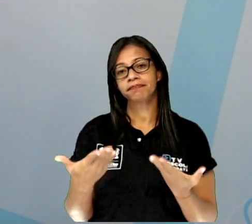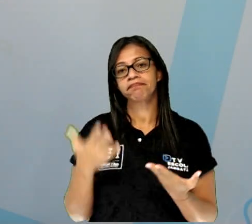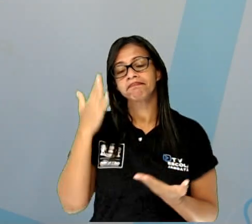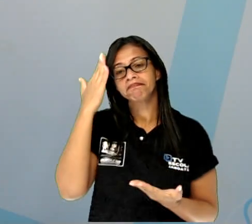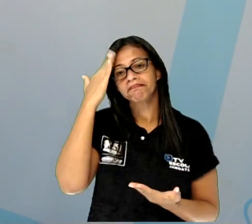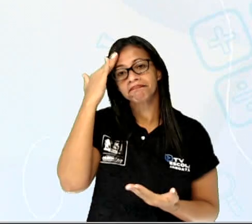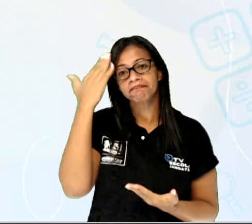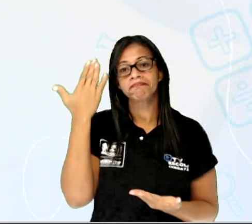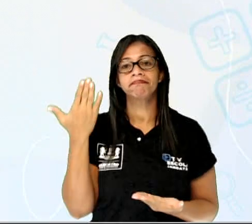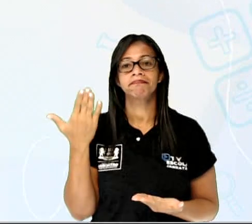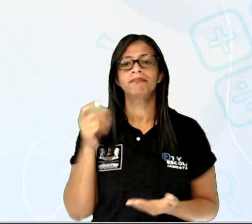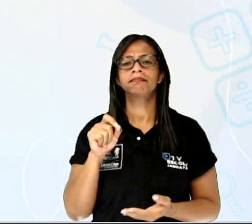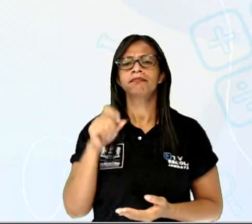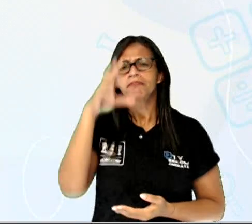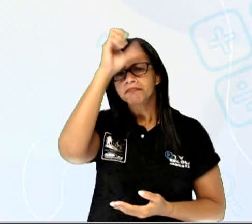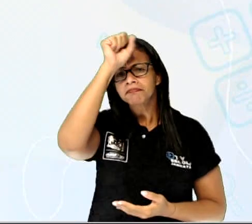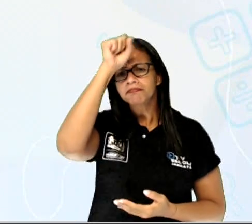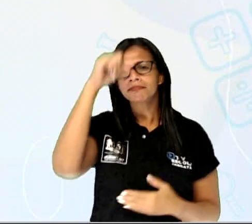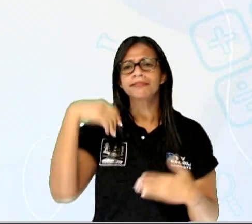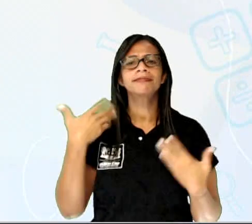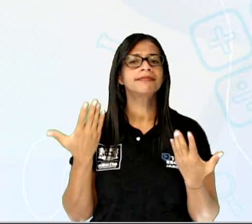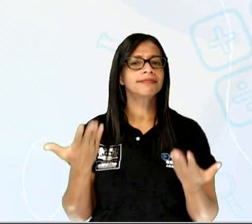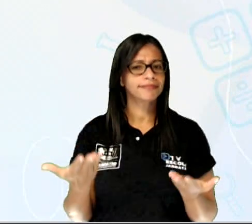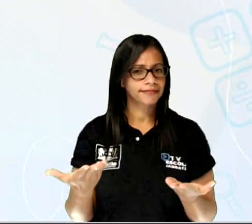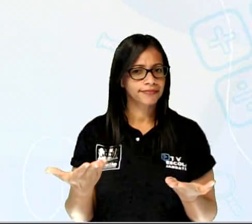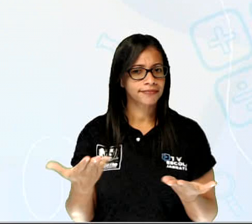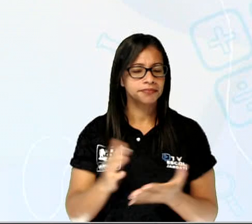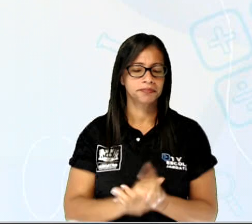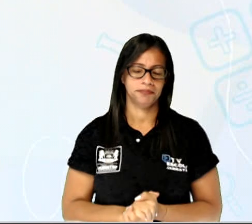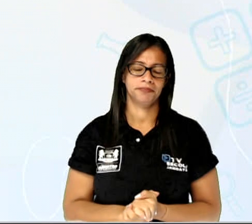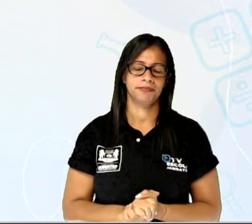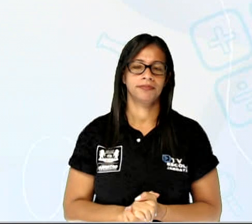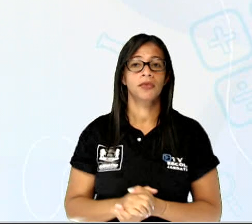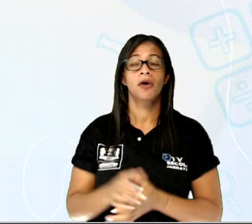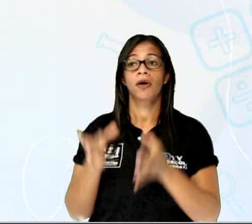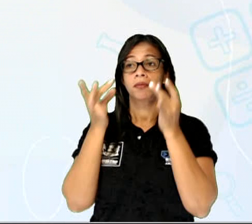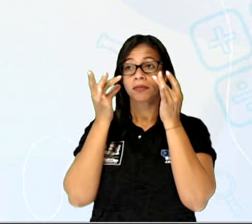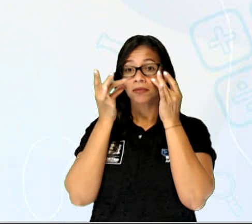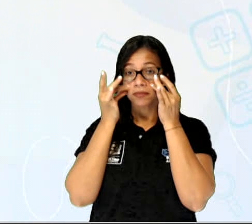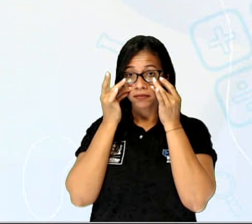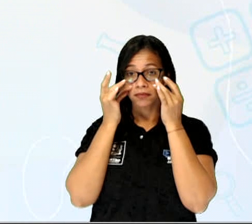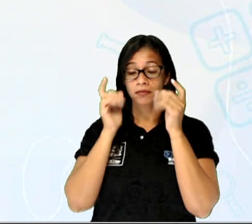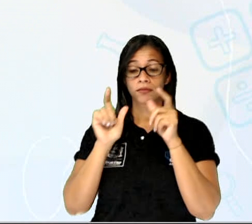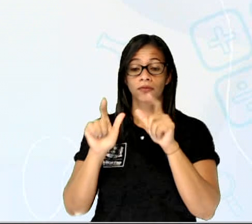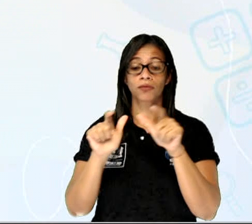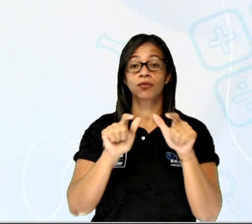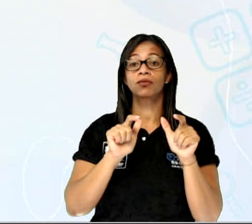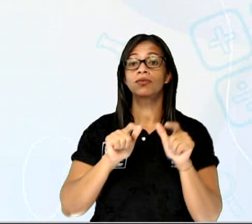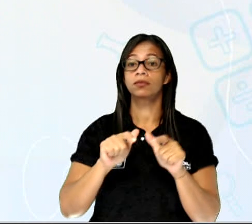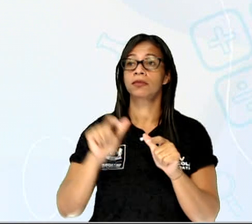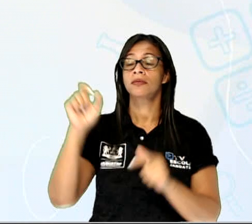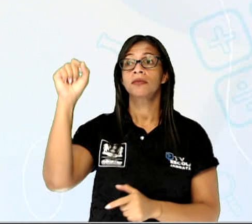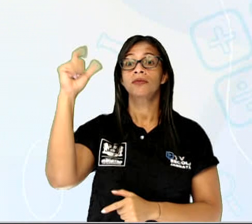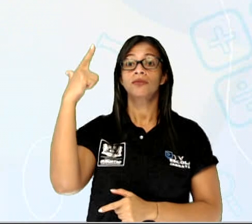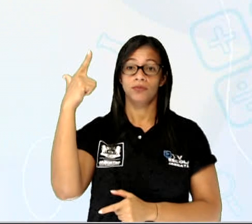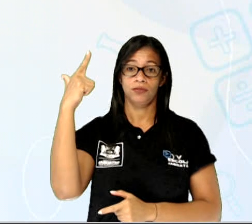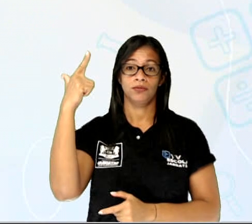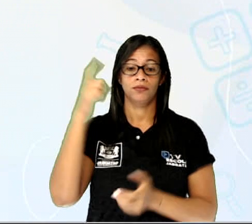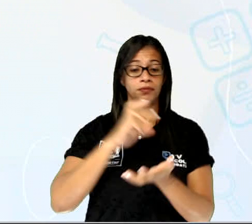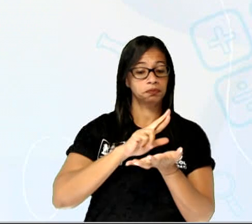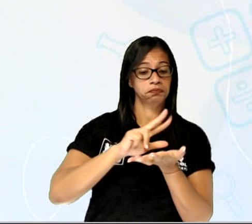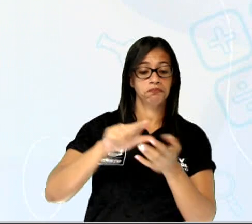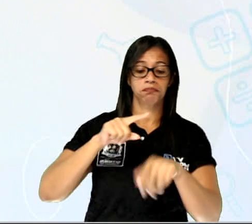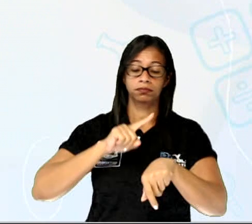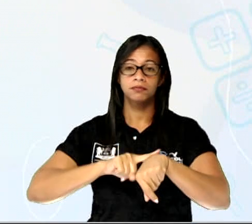longo dessa aula? Observamos as posições do sol em diversos horários do dia.